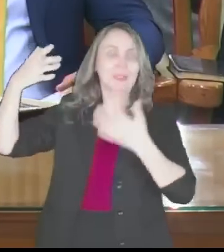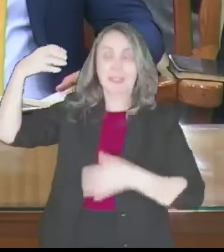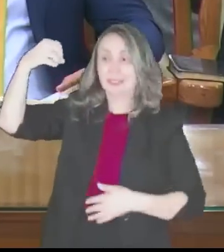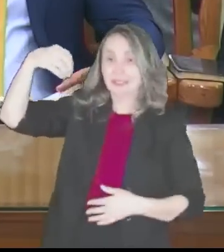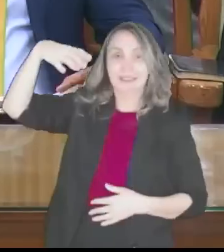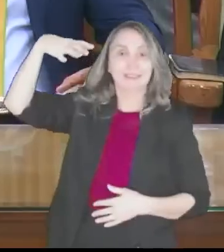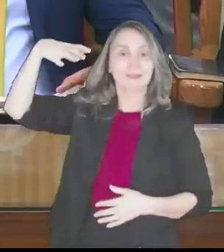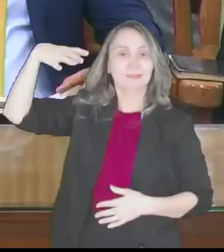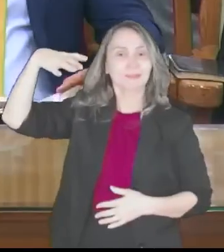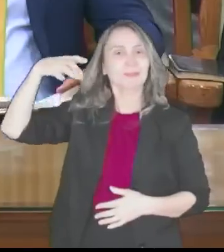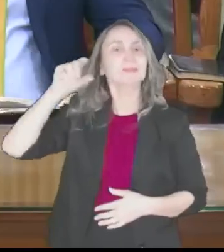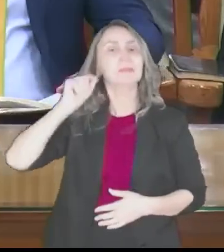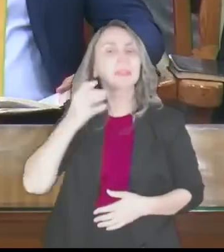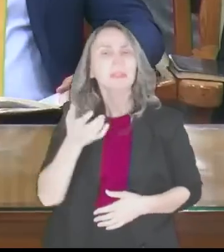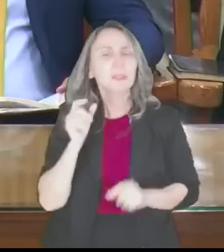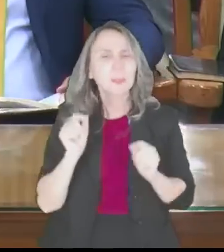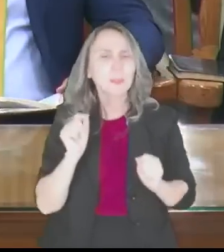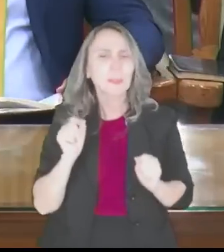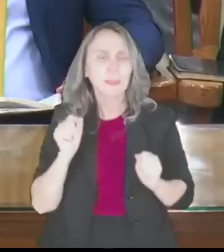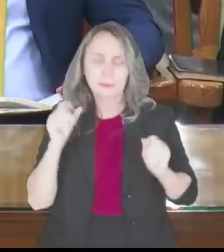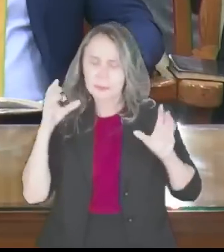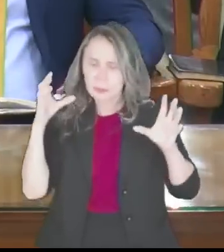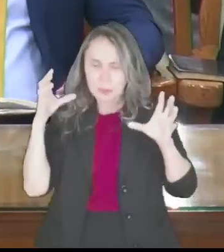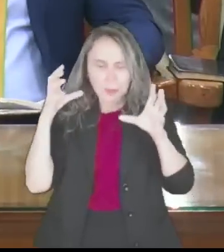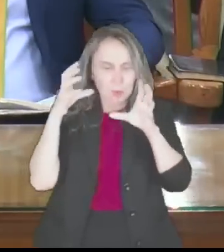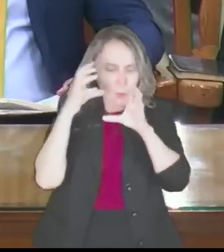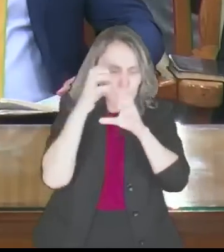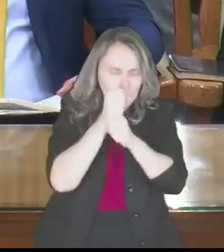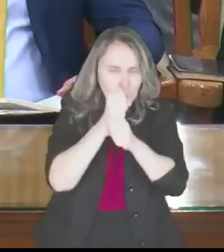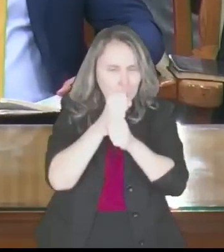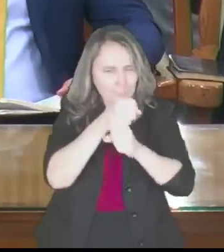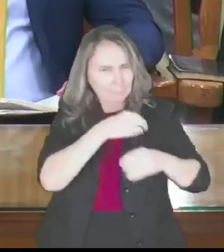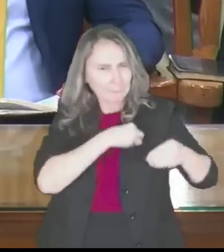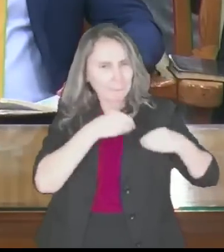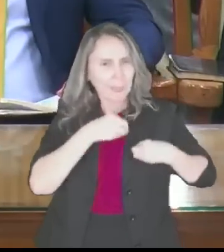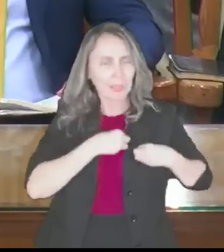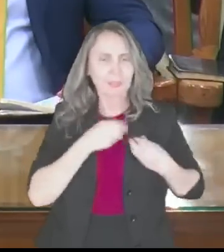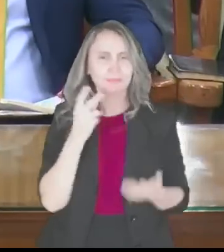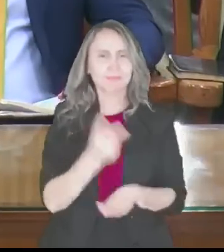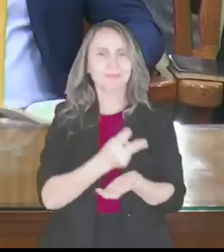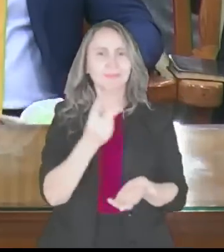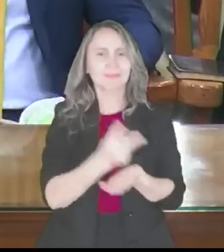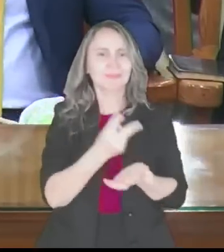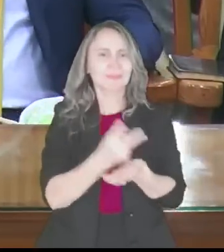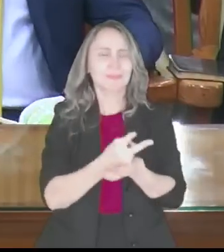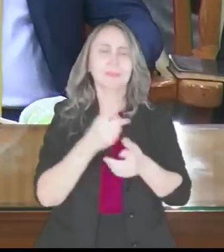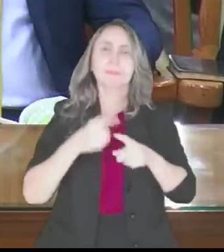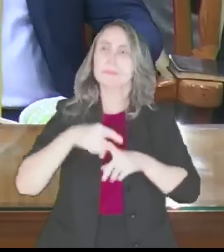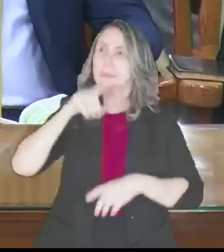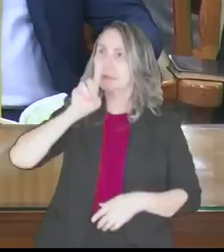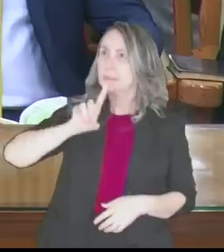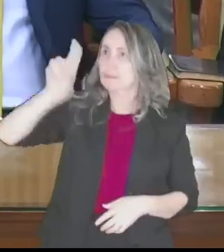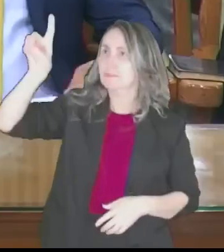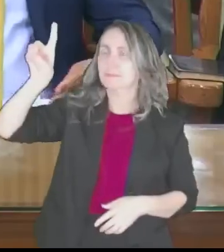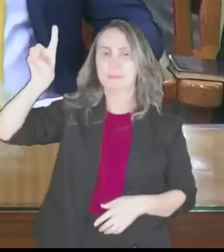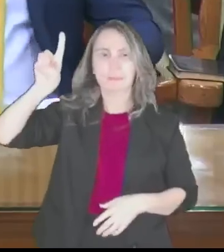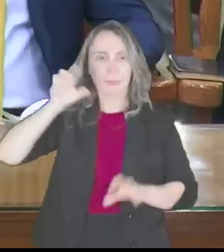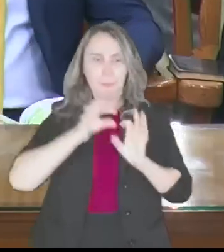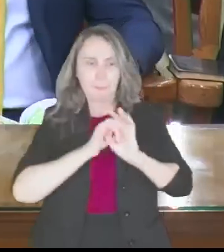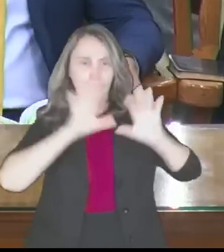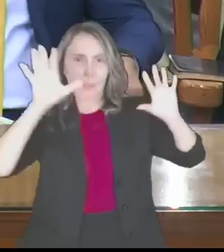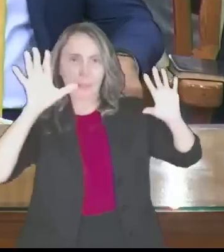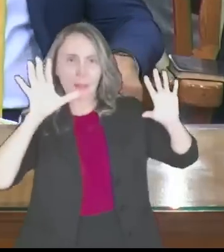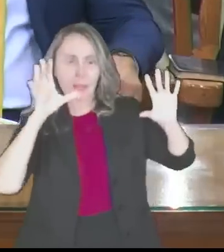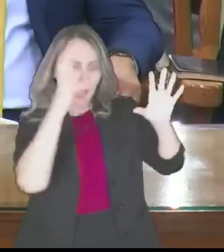querem que as trevas prevaleçam. Mas Deus não vai deixar as trevas prevalecer.